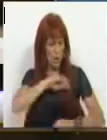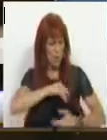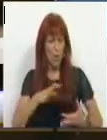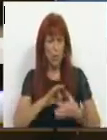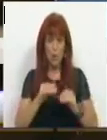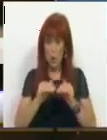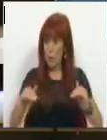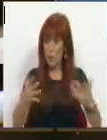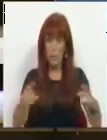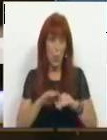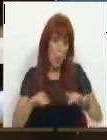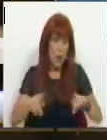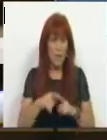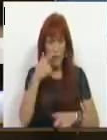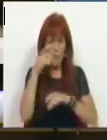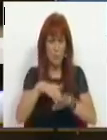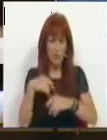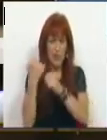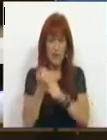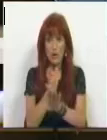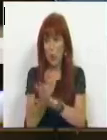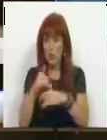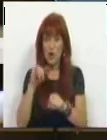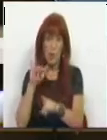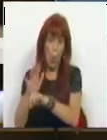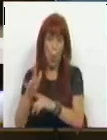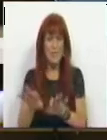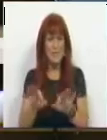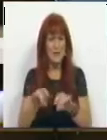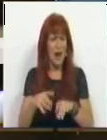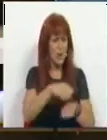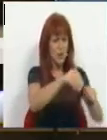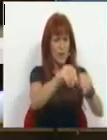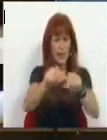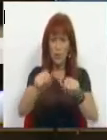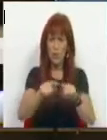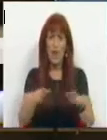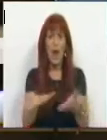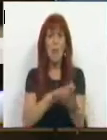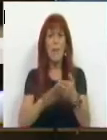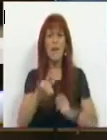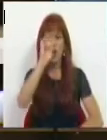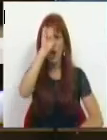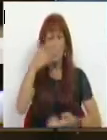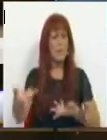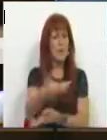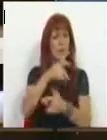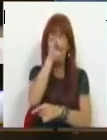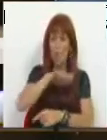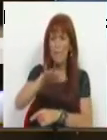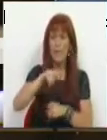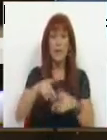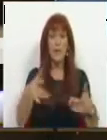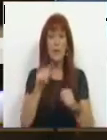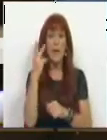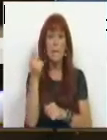rendimentos ao nível dos trabalhadores de outros setores, em harmonia com os territórios, numa base de respeito pelo ambiente e